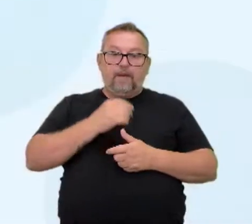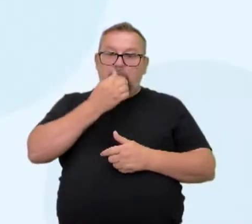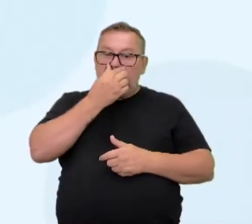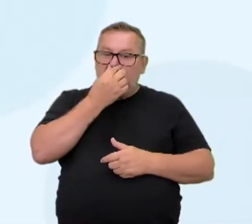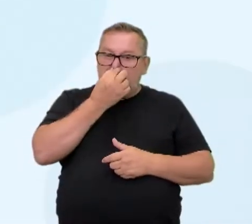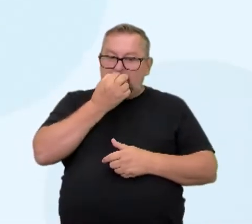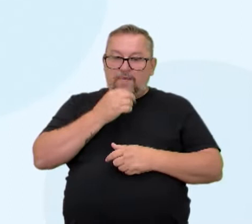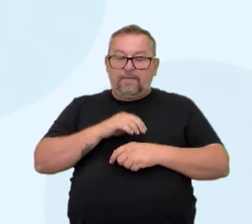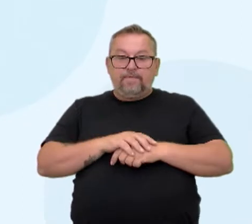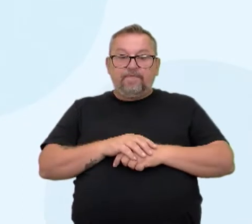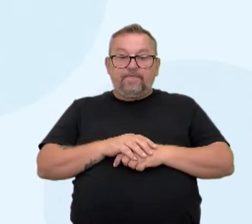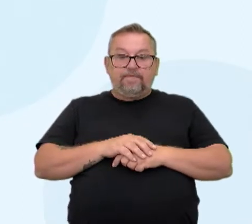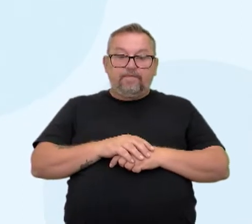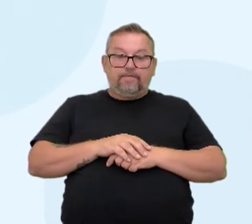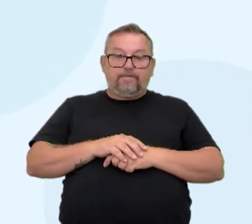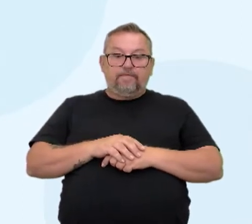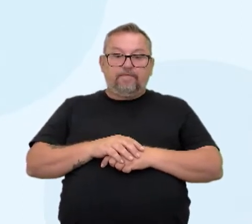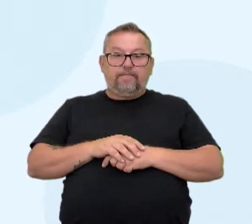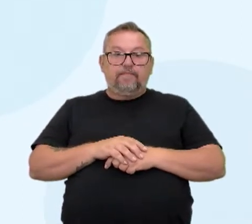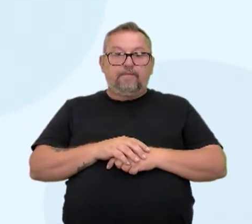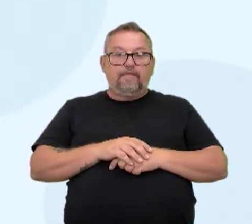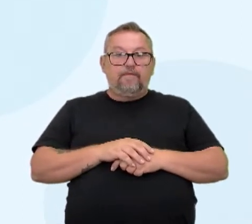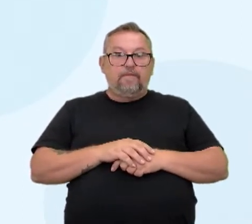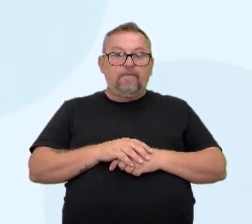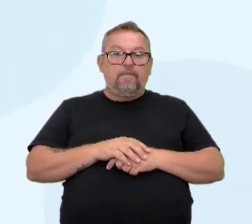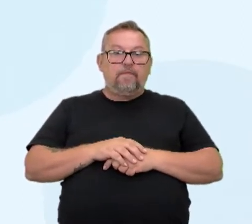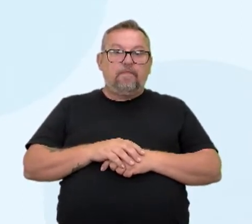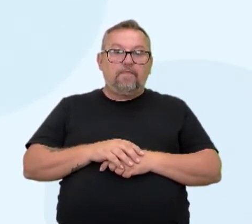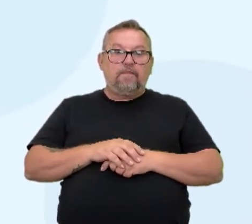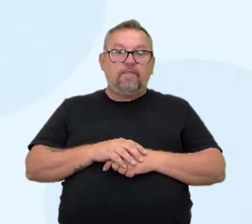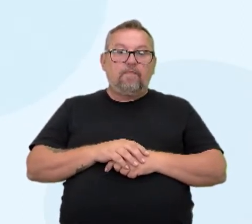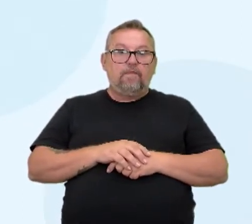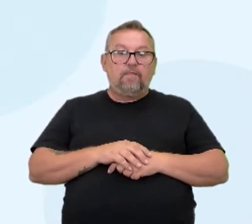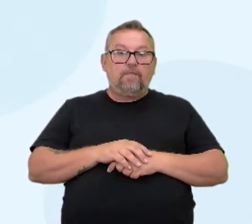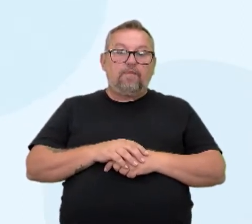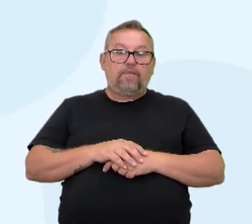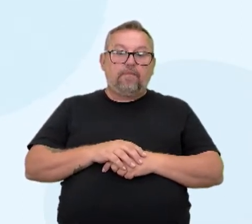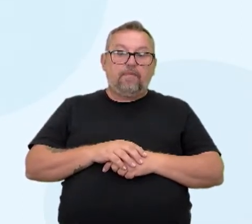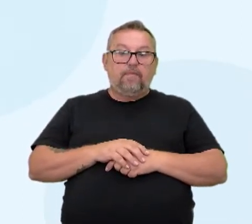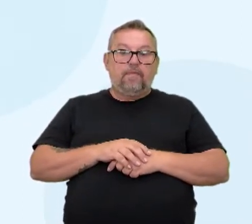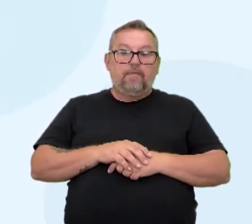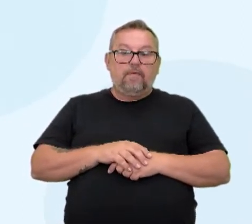então, pensando aí, né? Pensando em mapa mental.